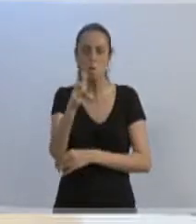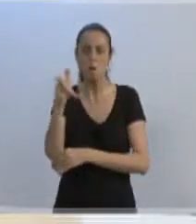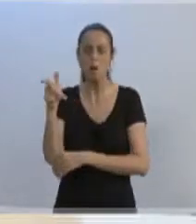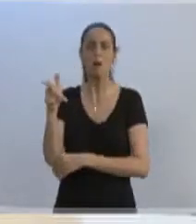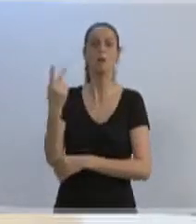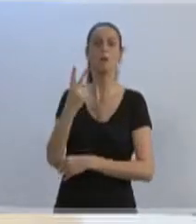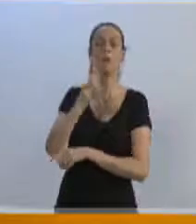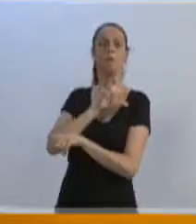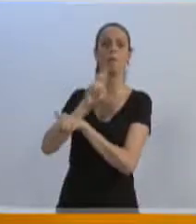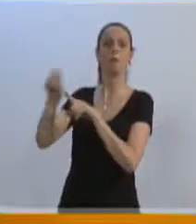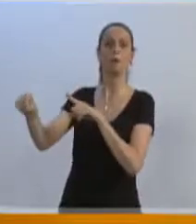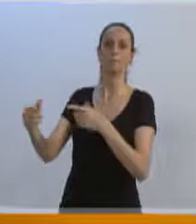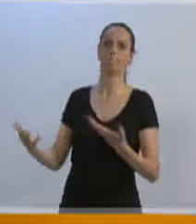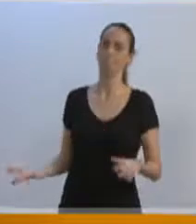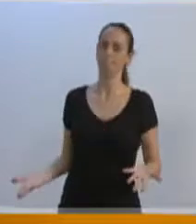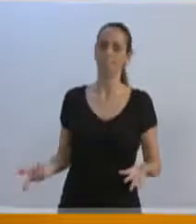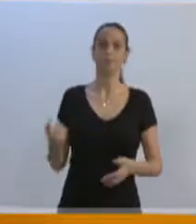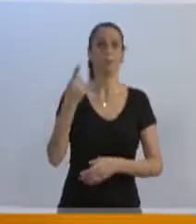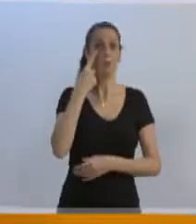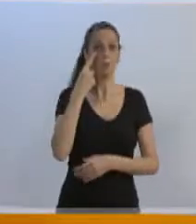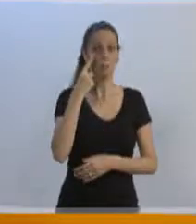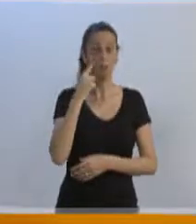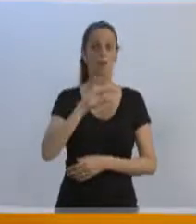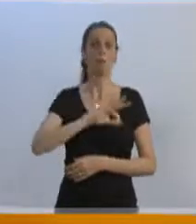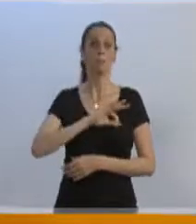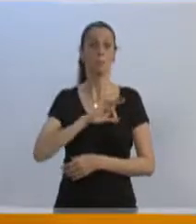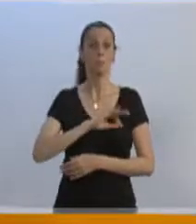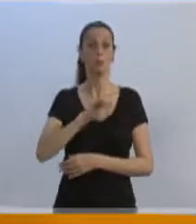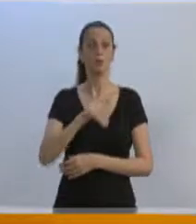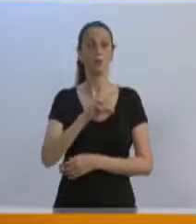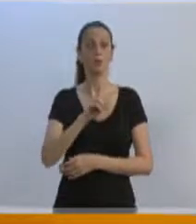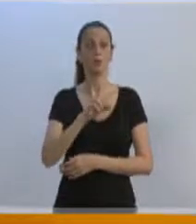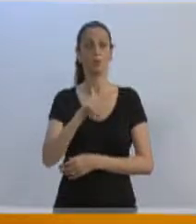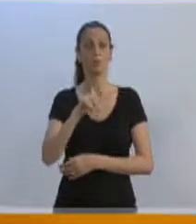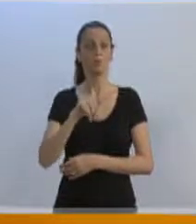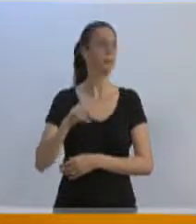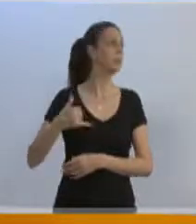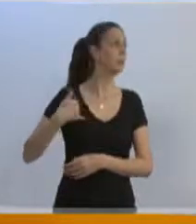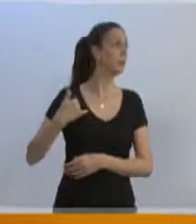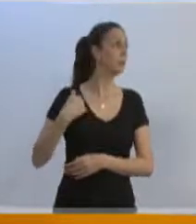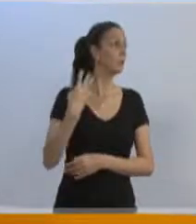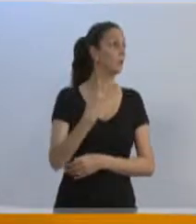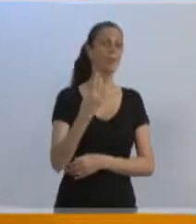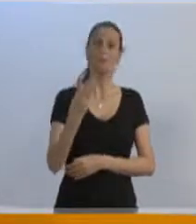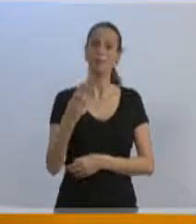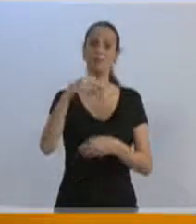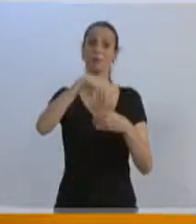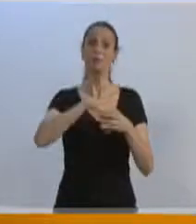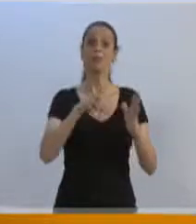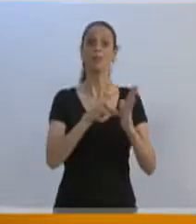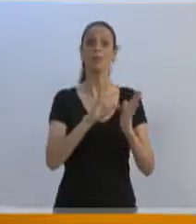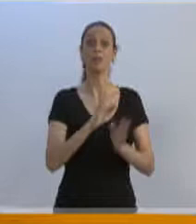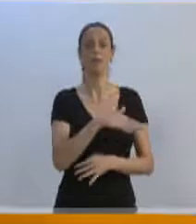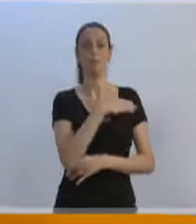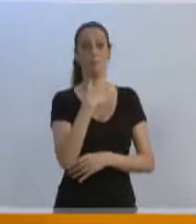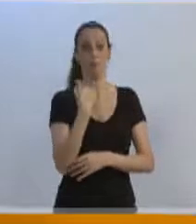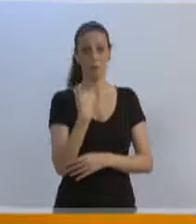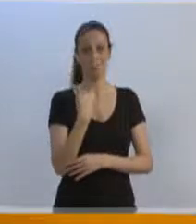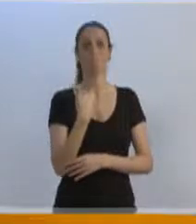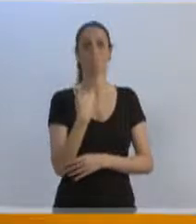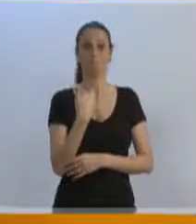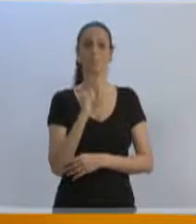fugiram para só policial joaci roberto vieira de 43 anos morreu ainda dentro da loja ele estava